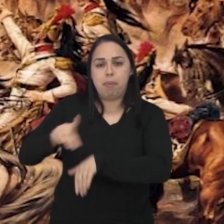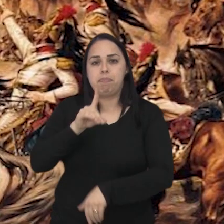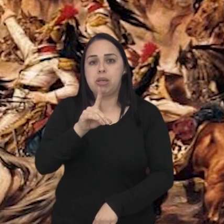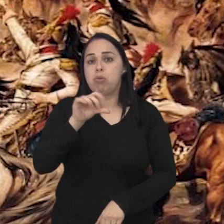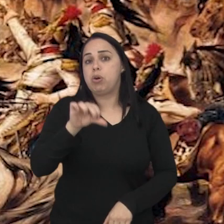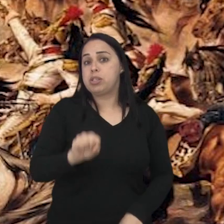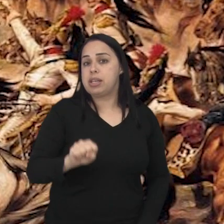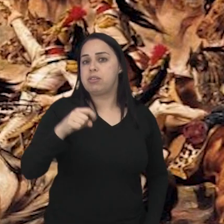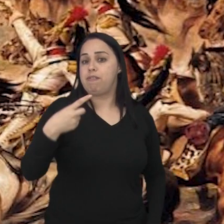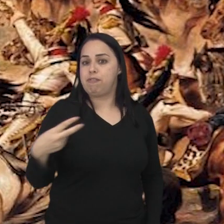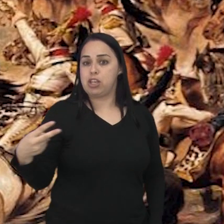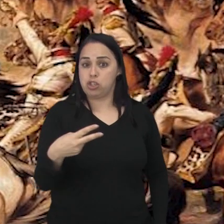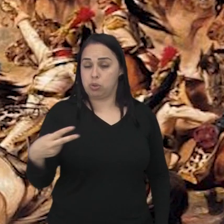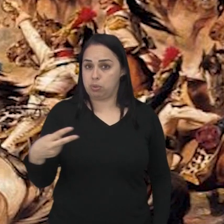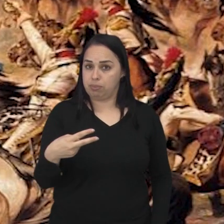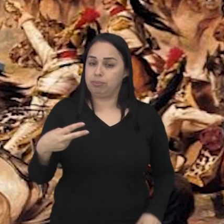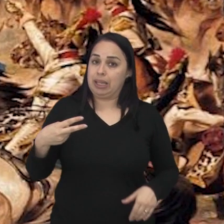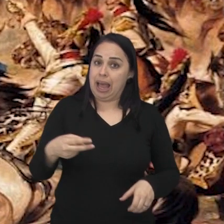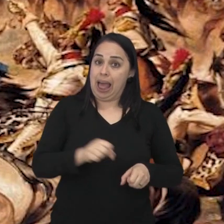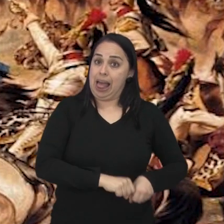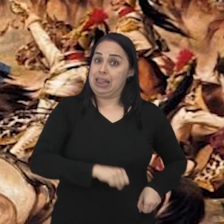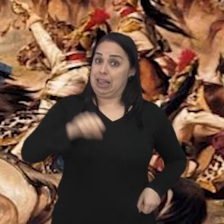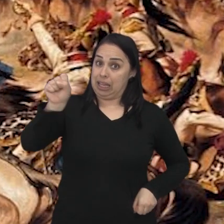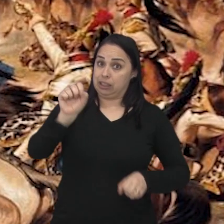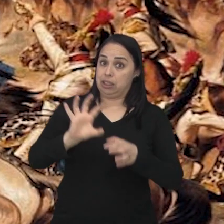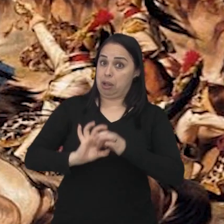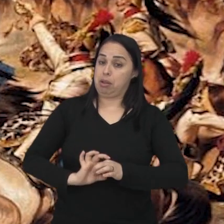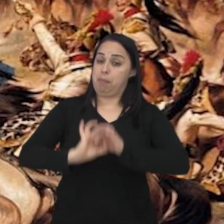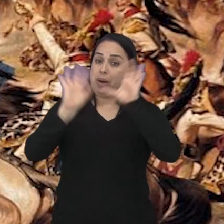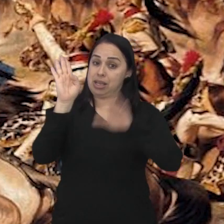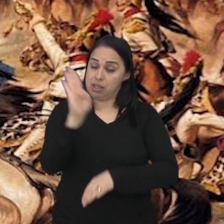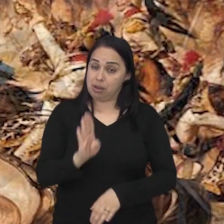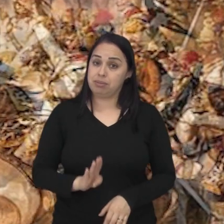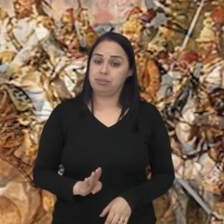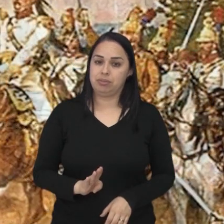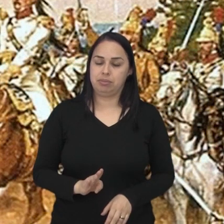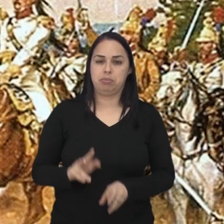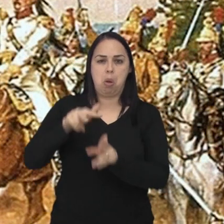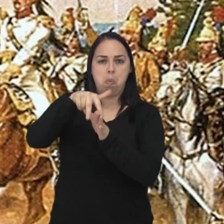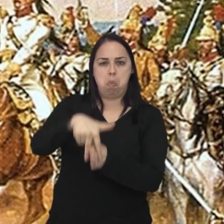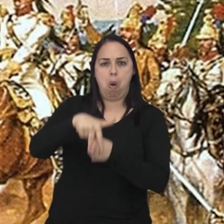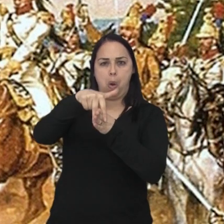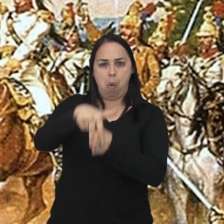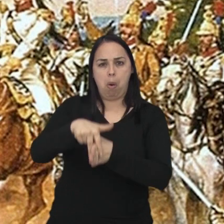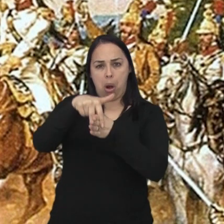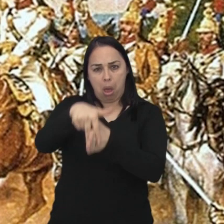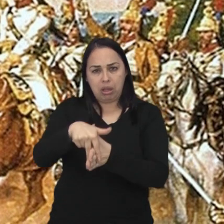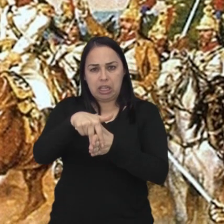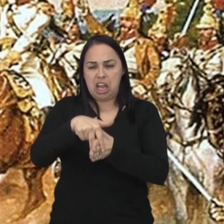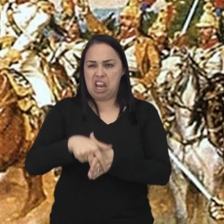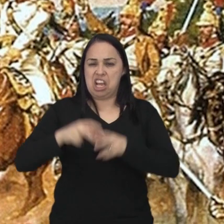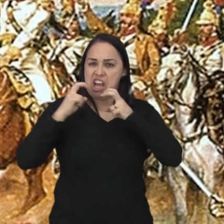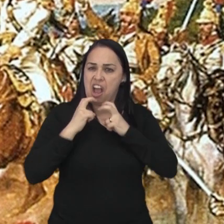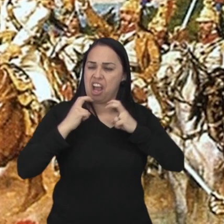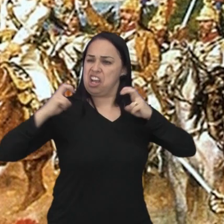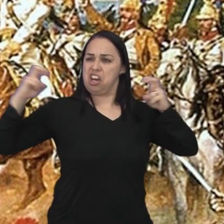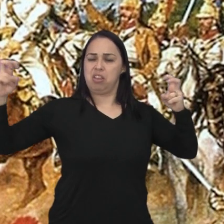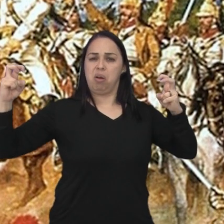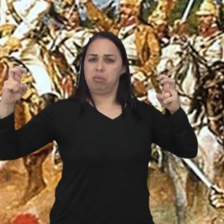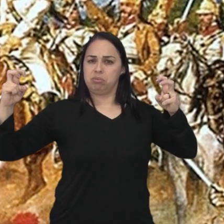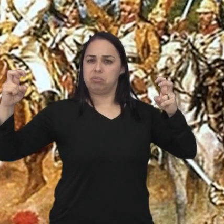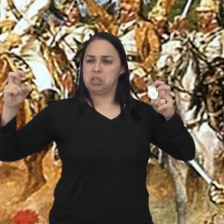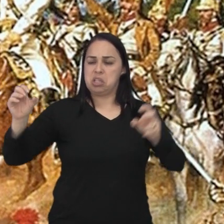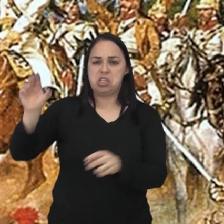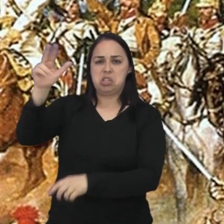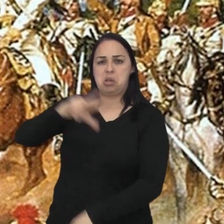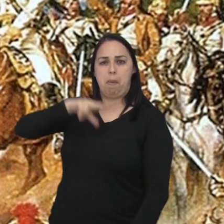de 1822. A tal da independência do Brasil. Em seu cavalo, Dom Pedro teria dado o grito que